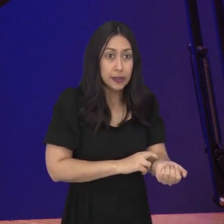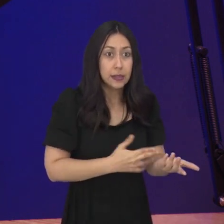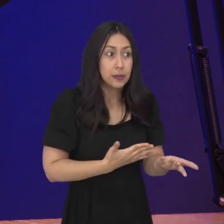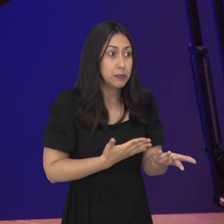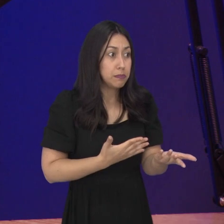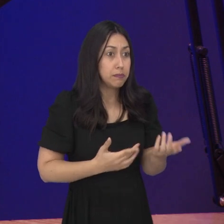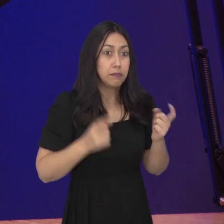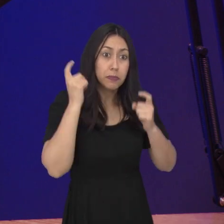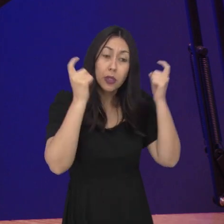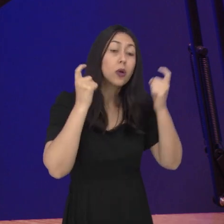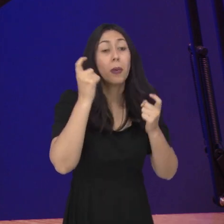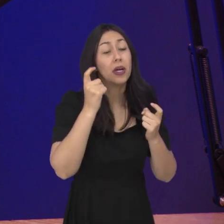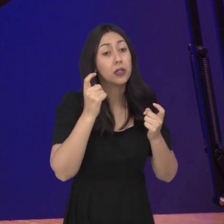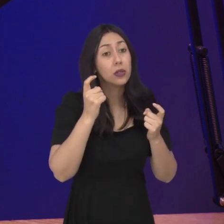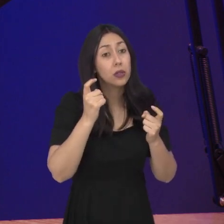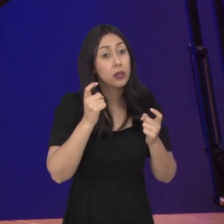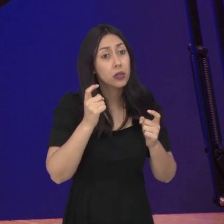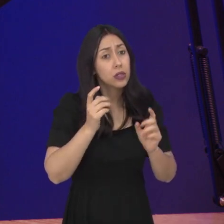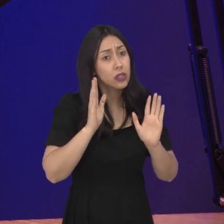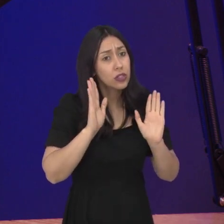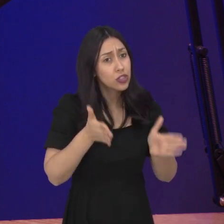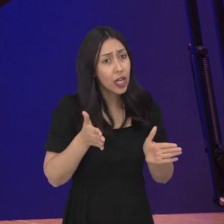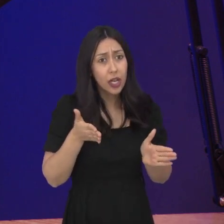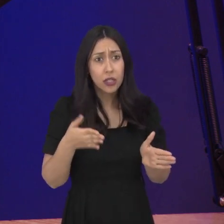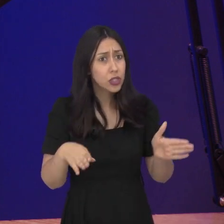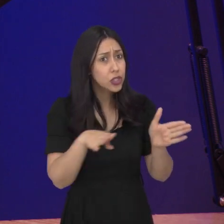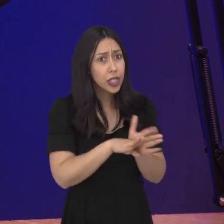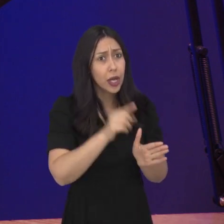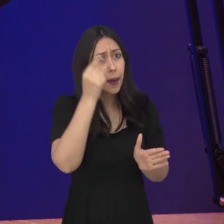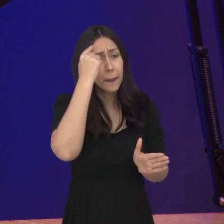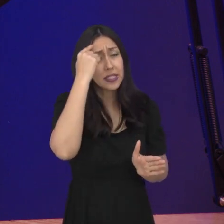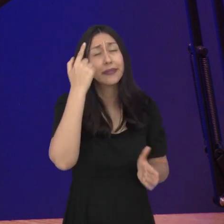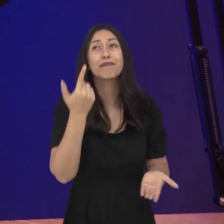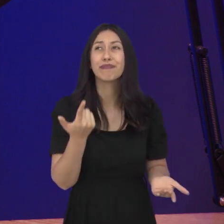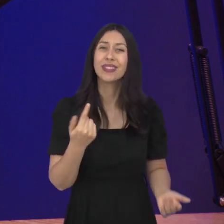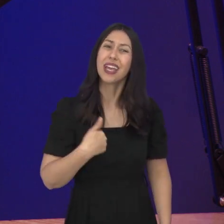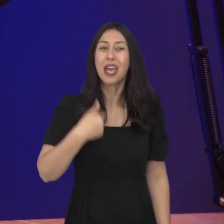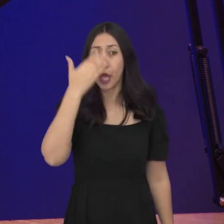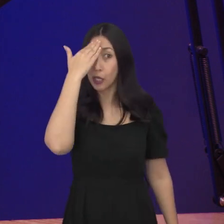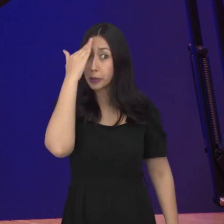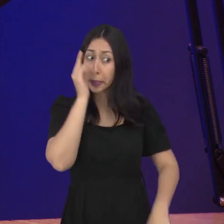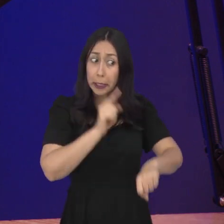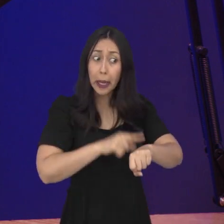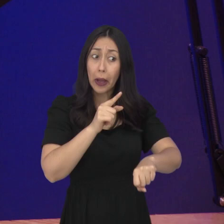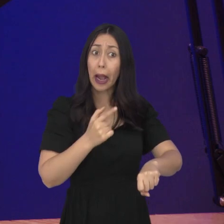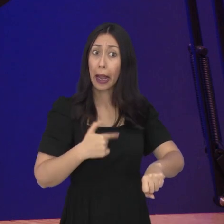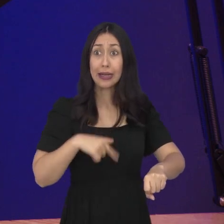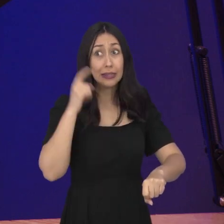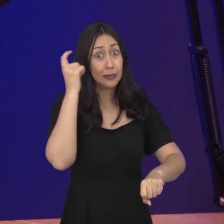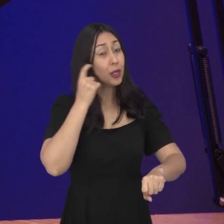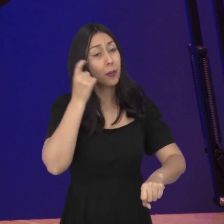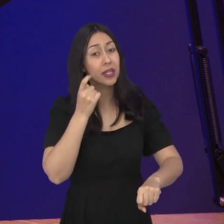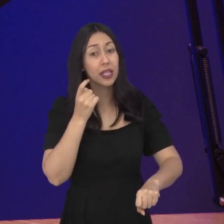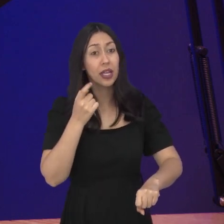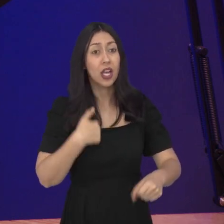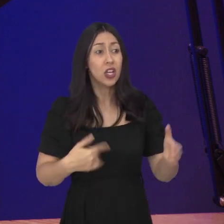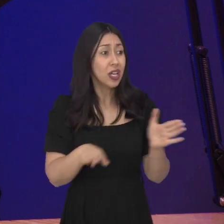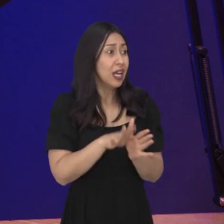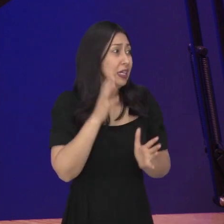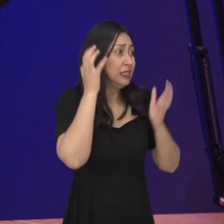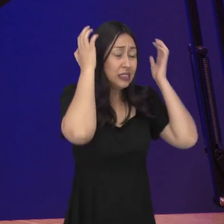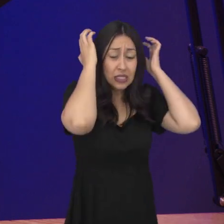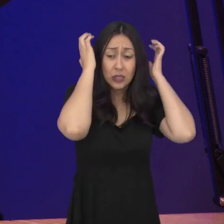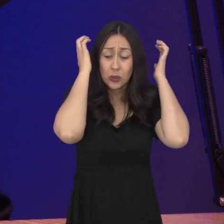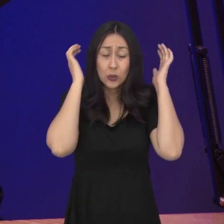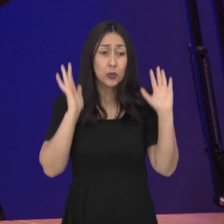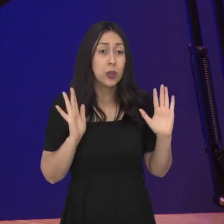adrenalina que você vai sentir, né? Tipo, valida esses sentimentos. Tipo, já vai pra prova sabendo que você vai sentir aquilo. Não chega na prova falando, nossa,